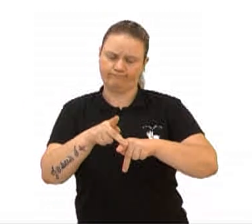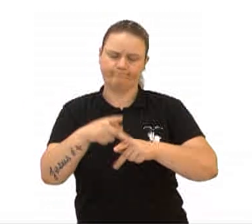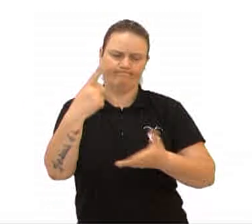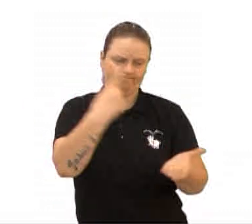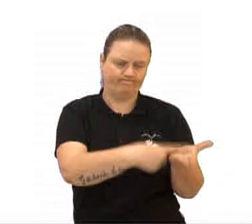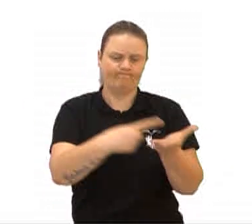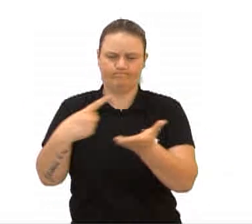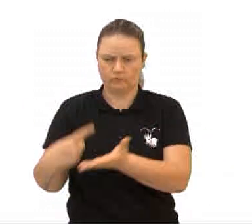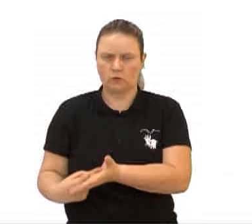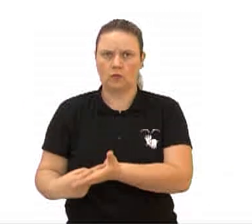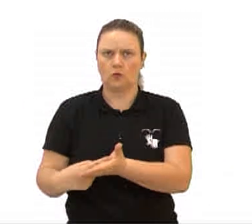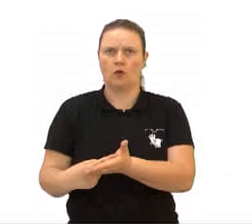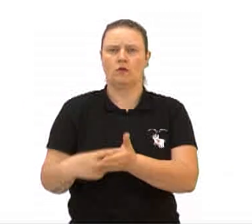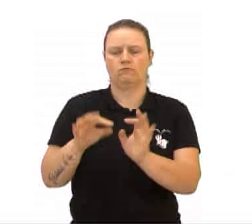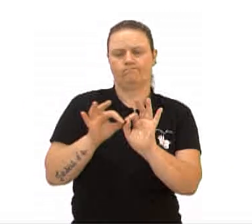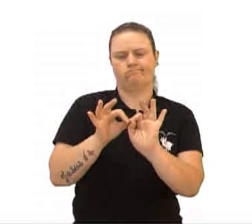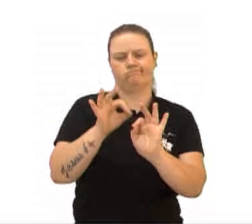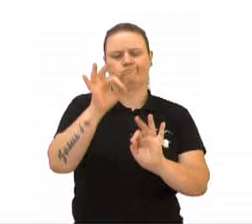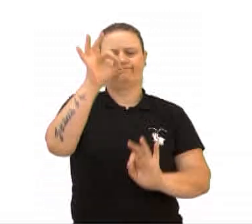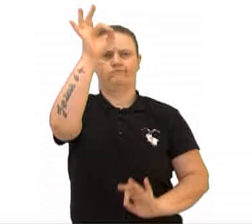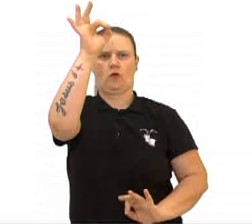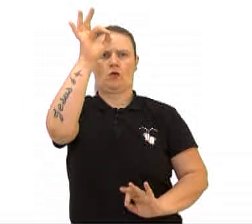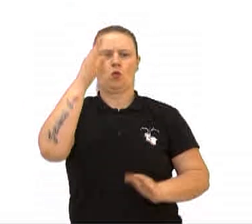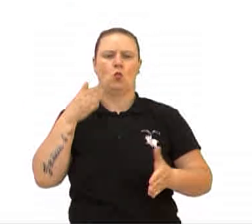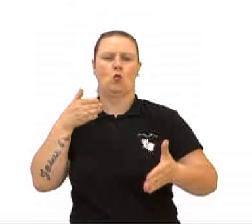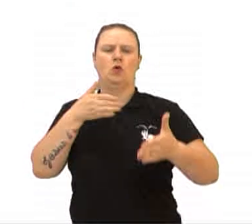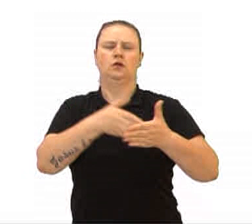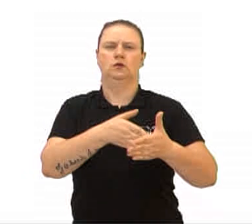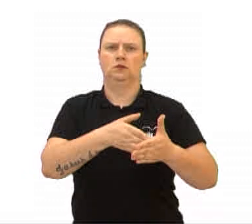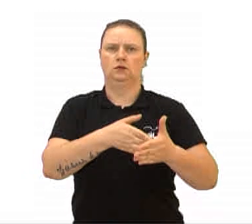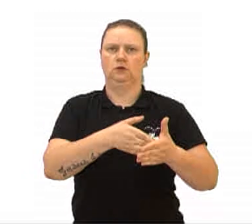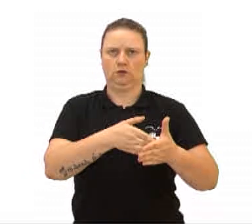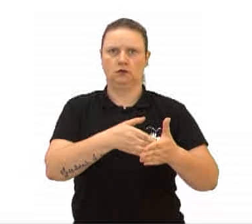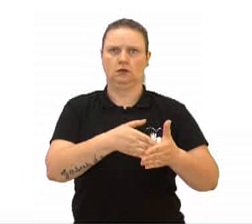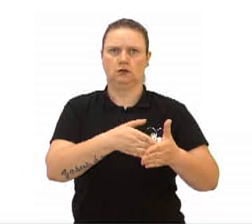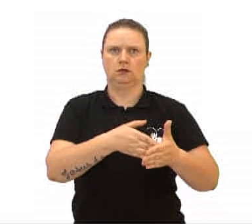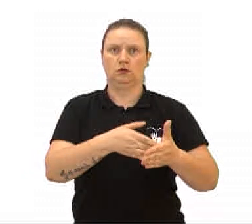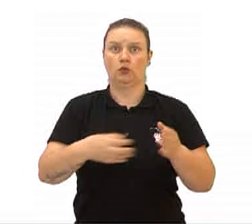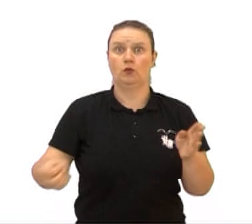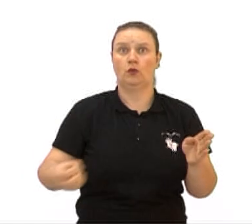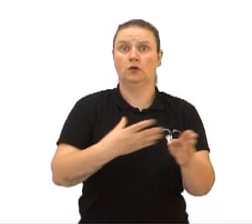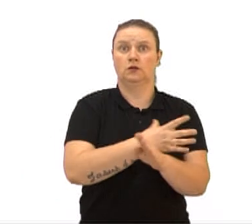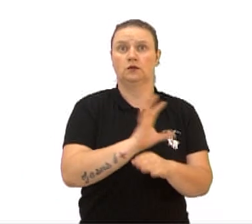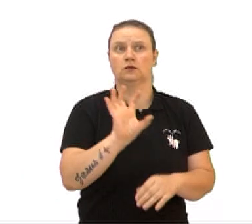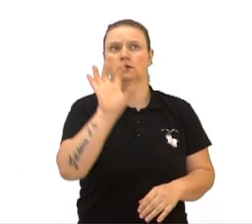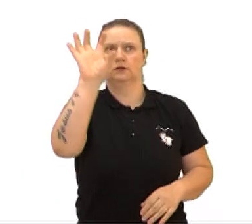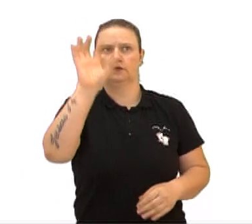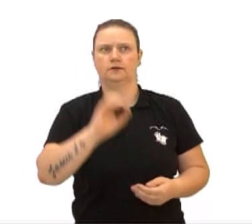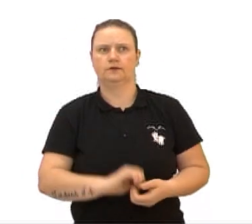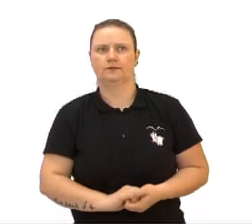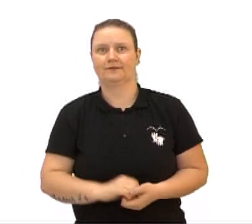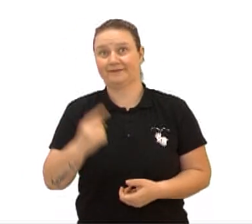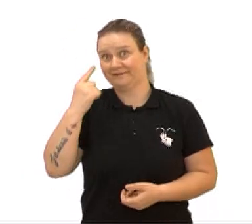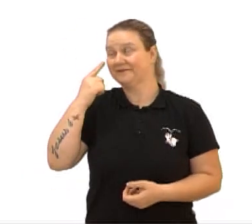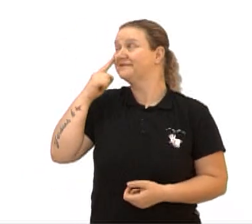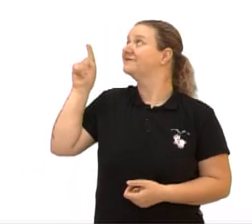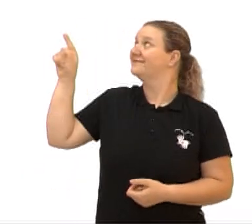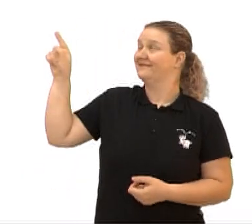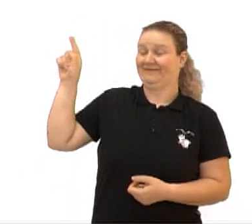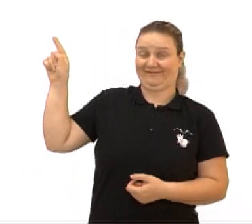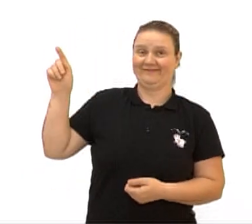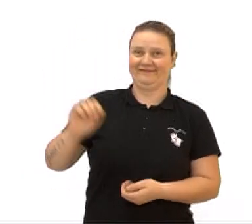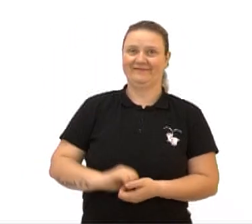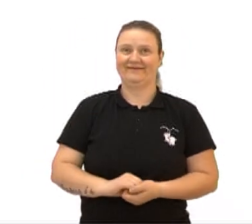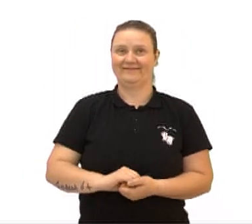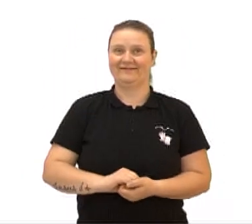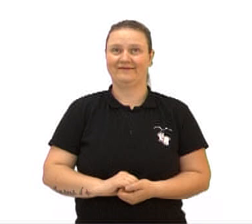imaginária, as posses portuguesas e espanholas no novo continente. Então, essa é a linha imaginária do